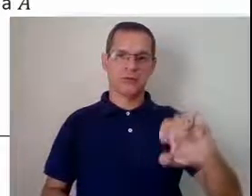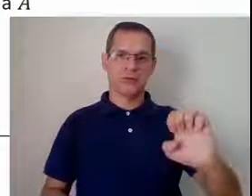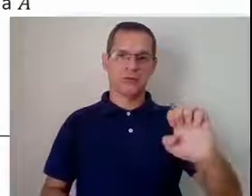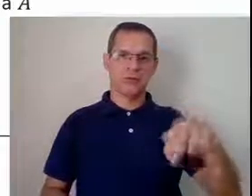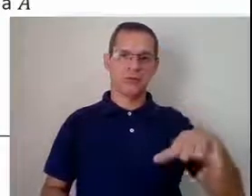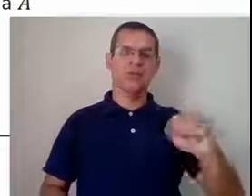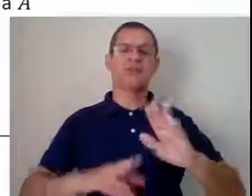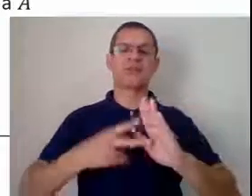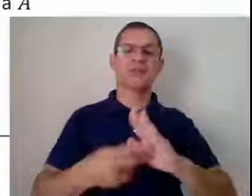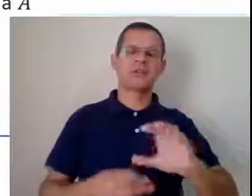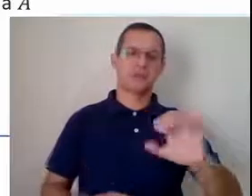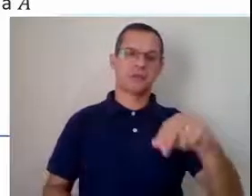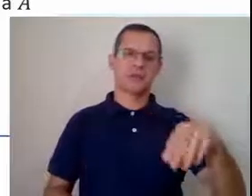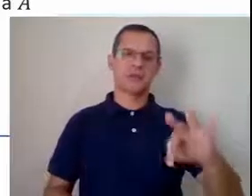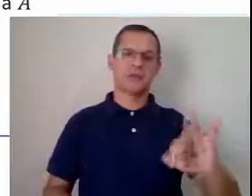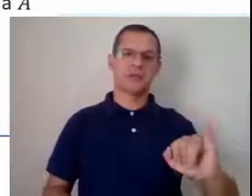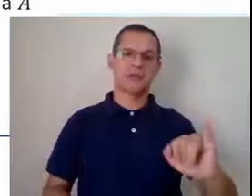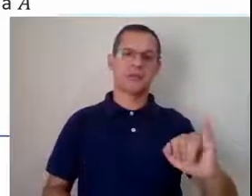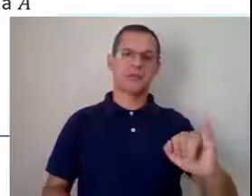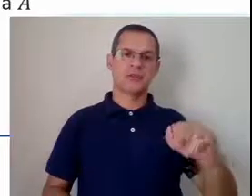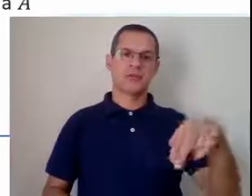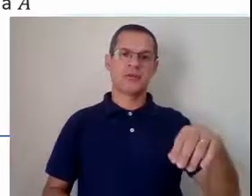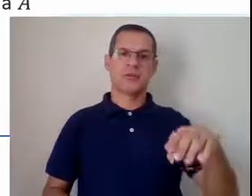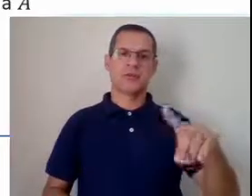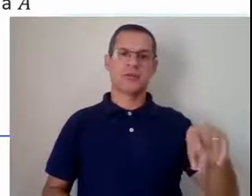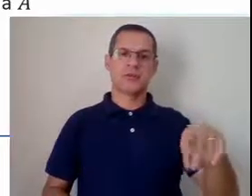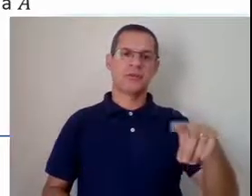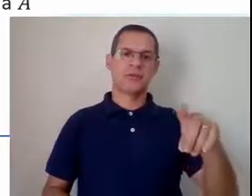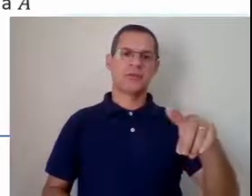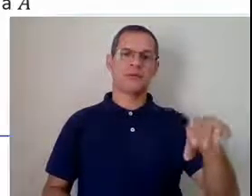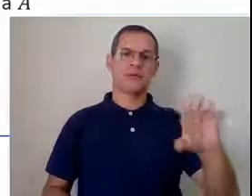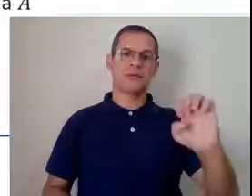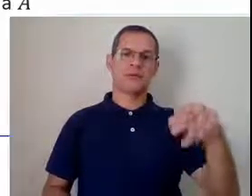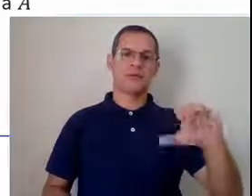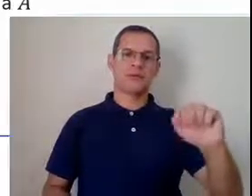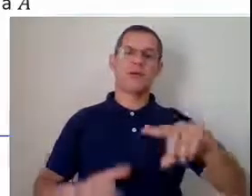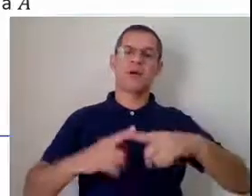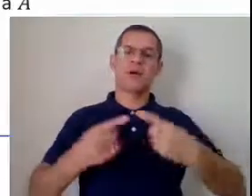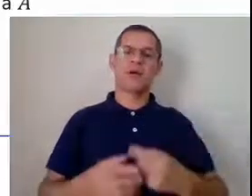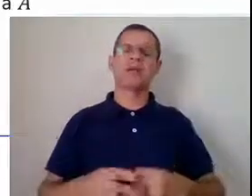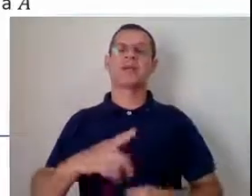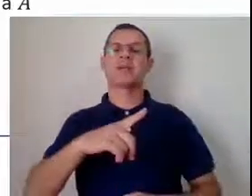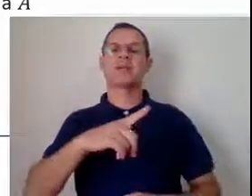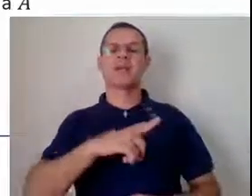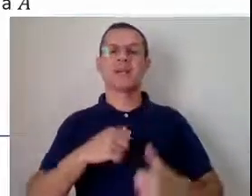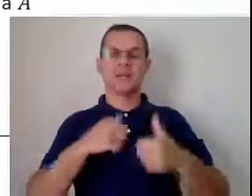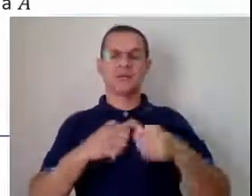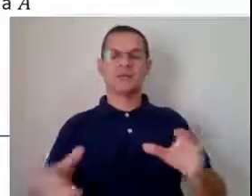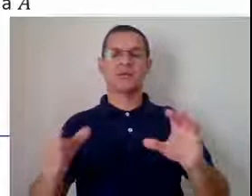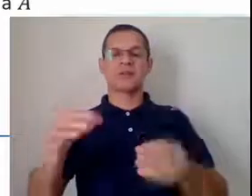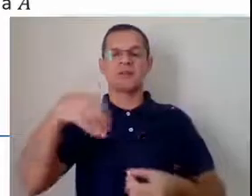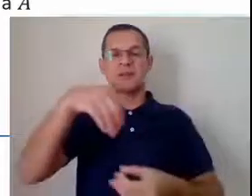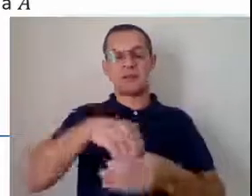dizer continência? É aquele contém ou está contido,